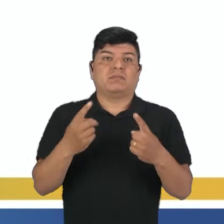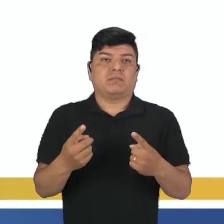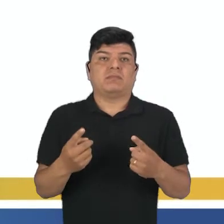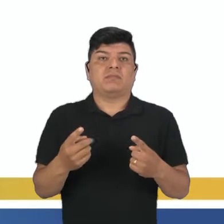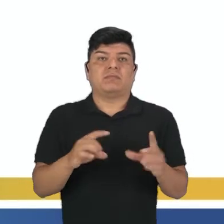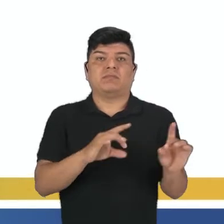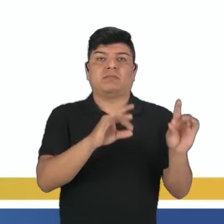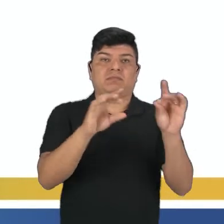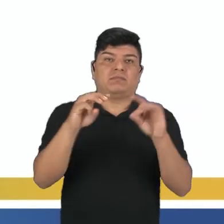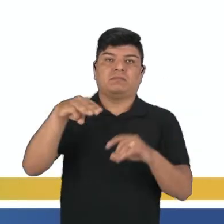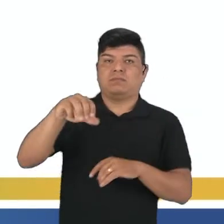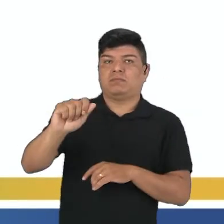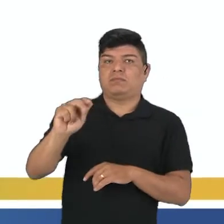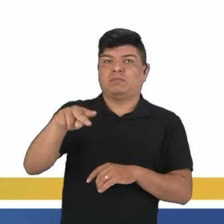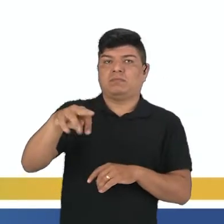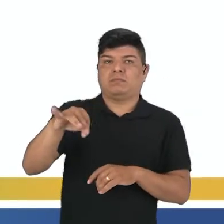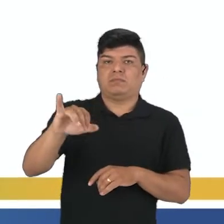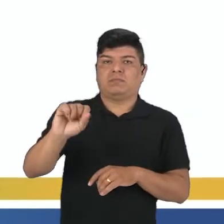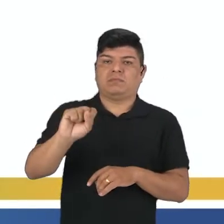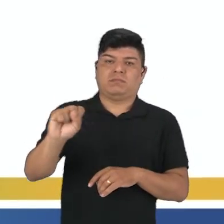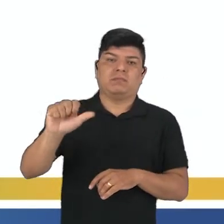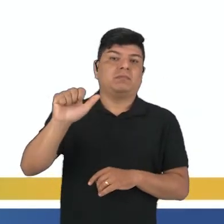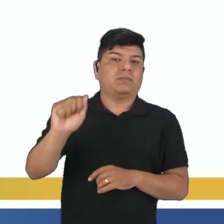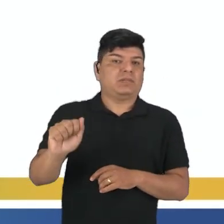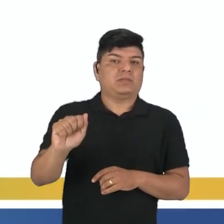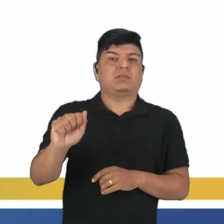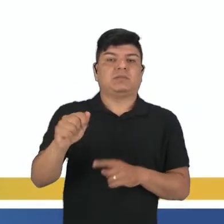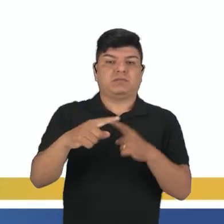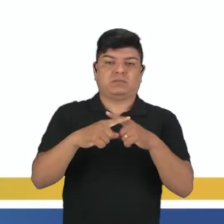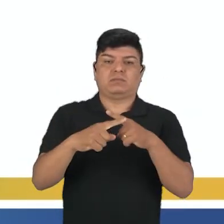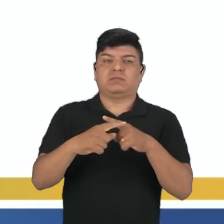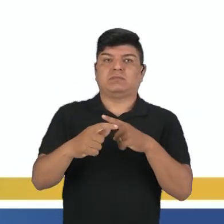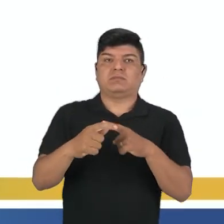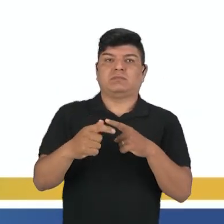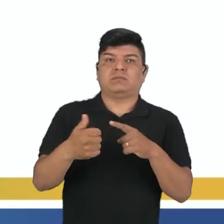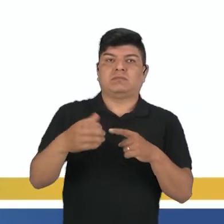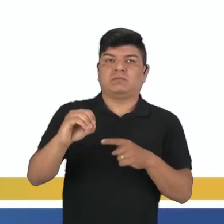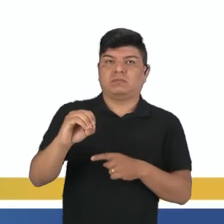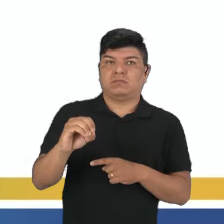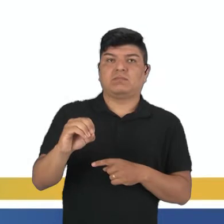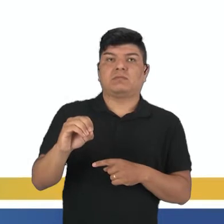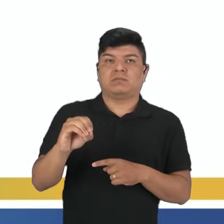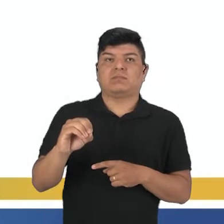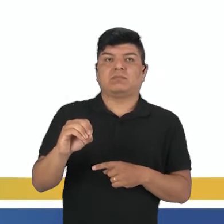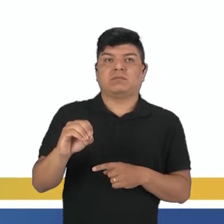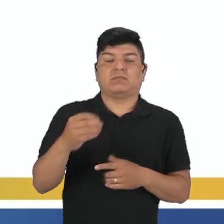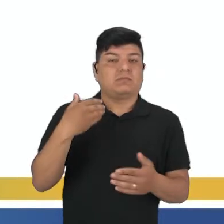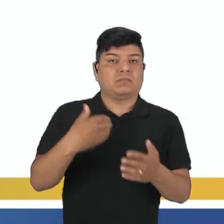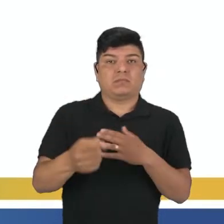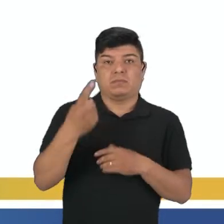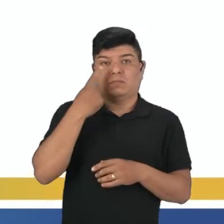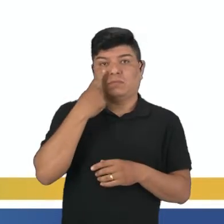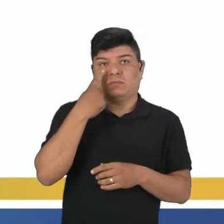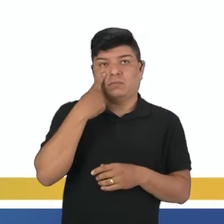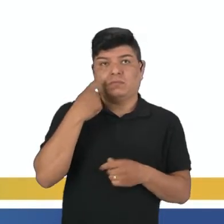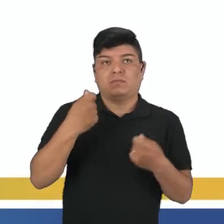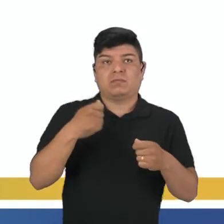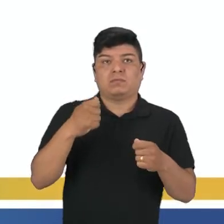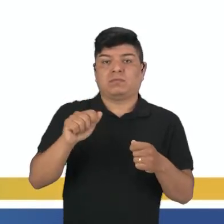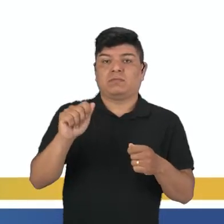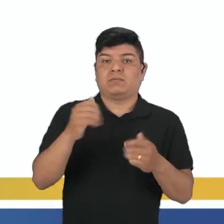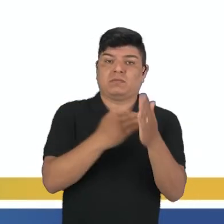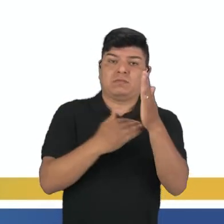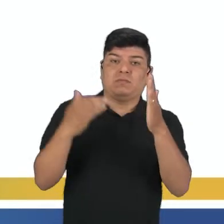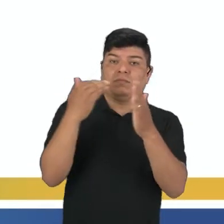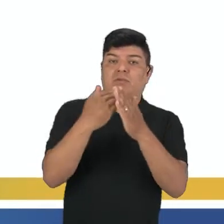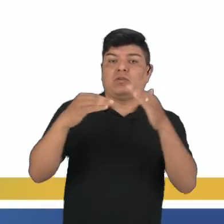um termo específico. É um númerozinho que está multiplicando ali pela potência de base 10. Este número, não percam de vista, tem que ser maior ou igual